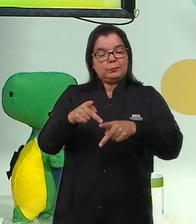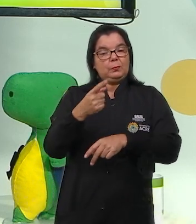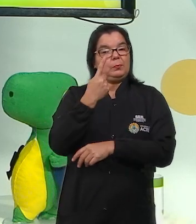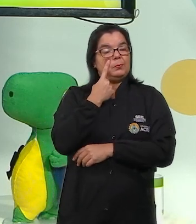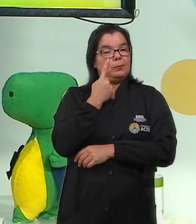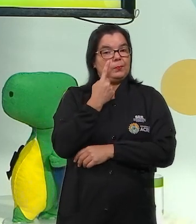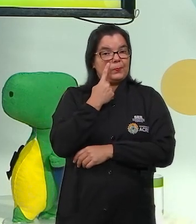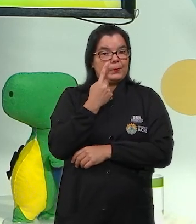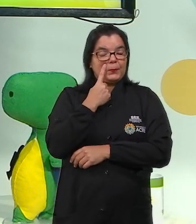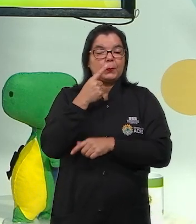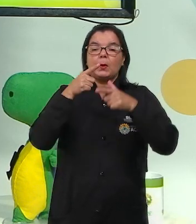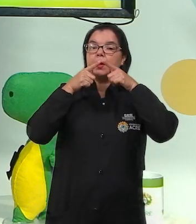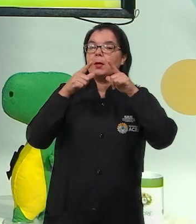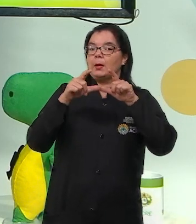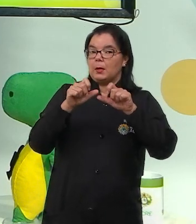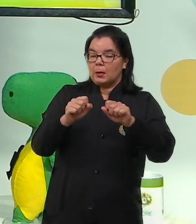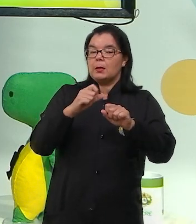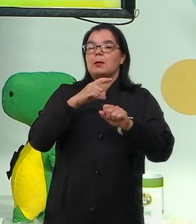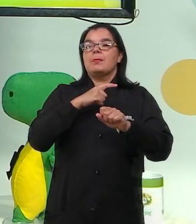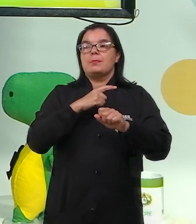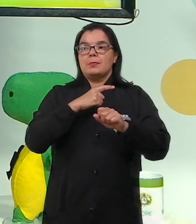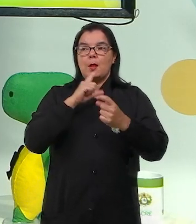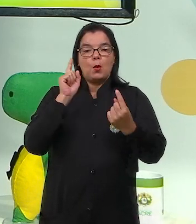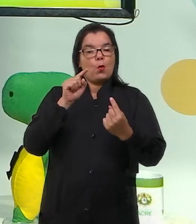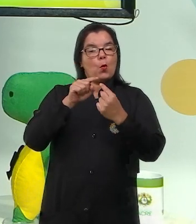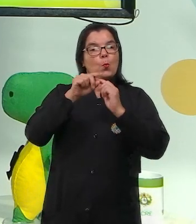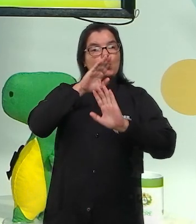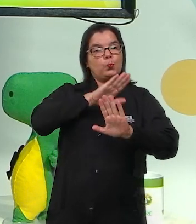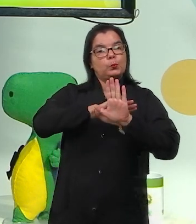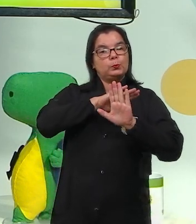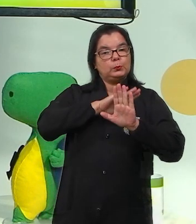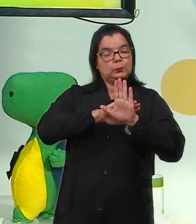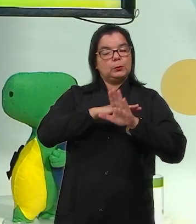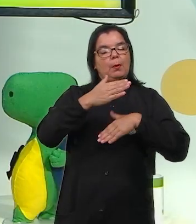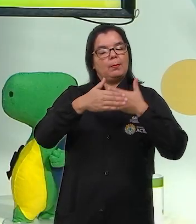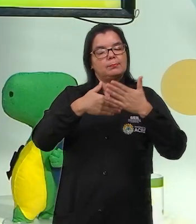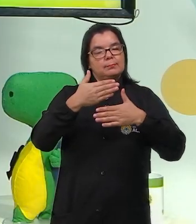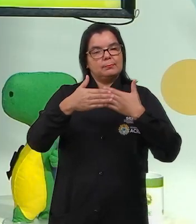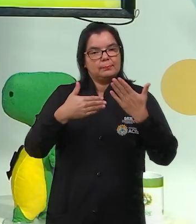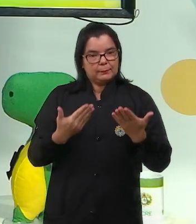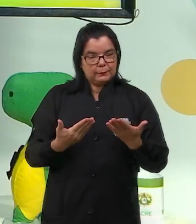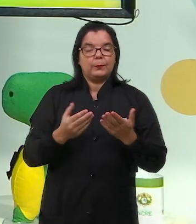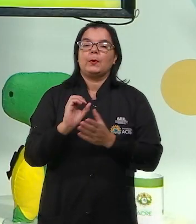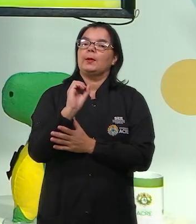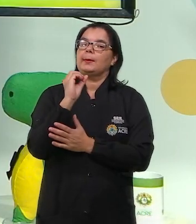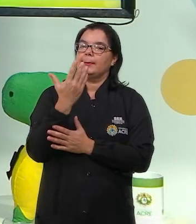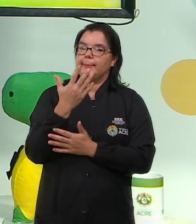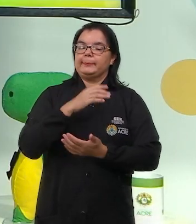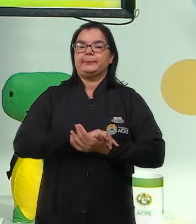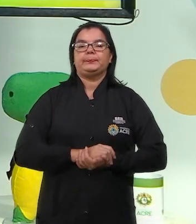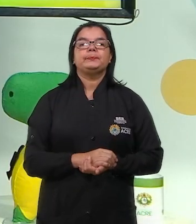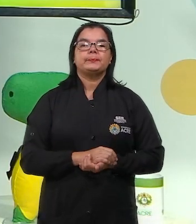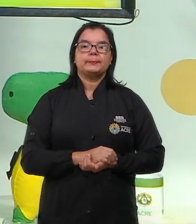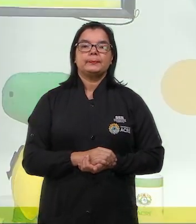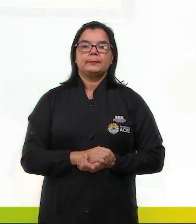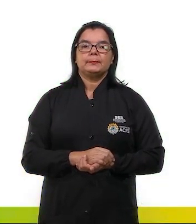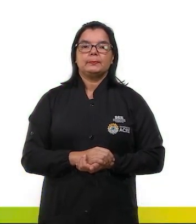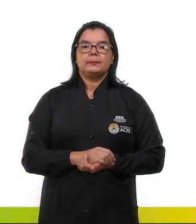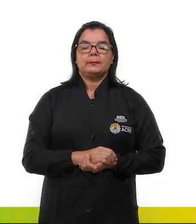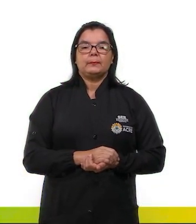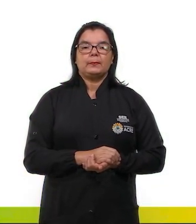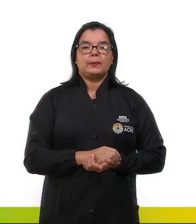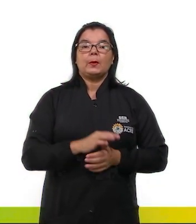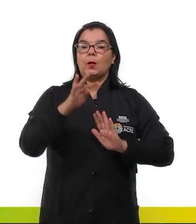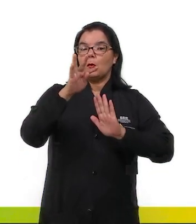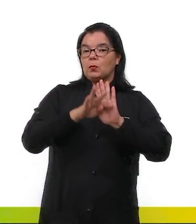que como a linguagem tem um interesse por trás a partir de um acontecimento.